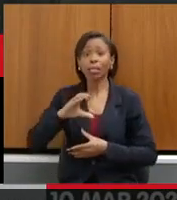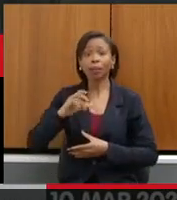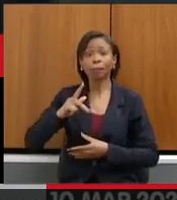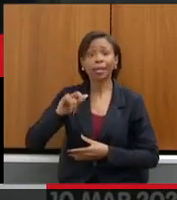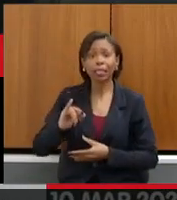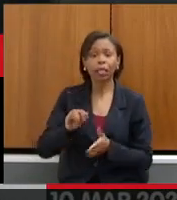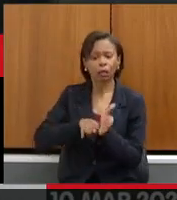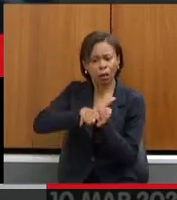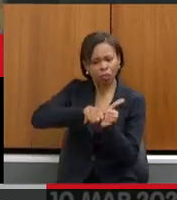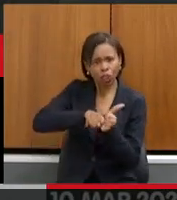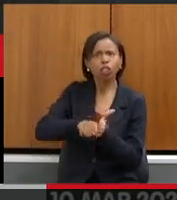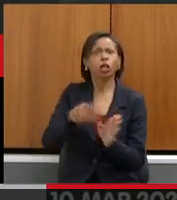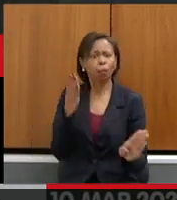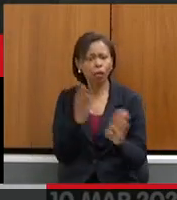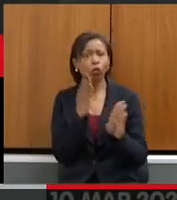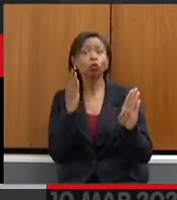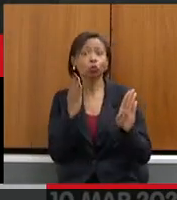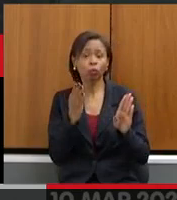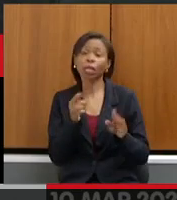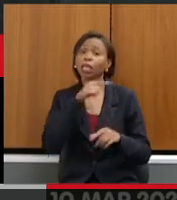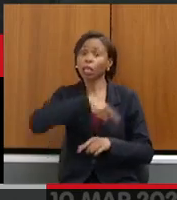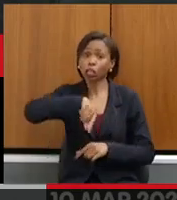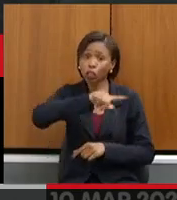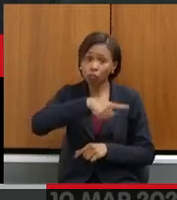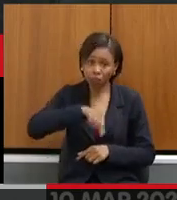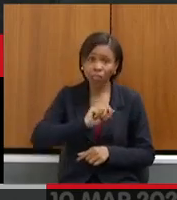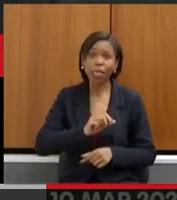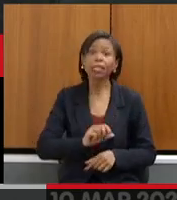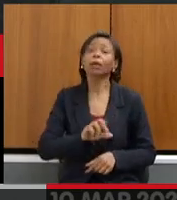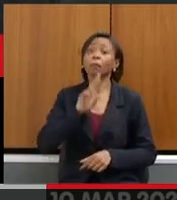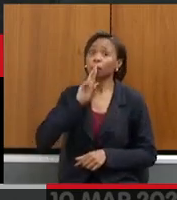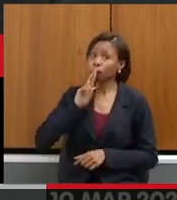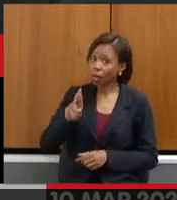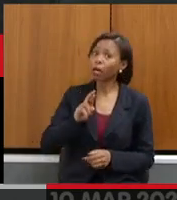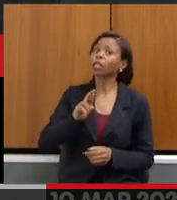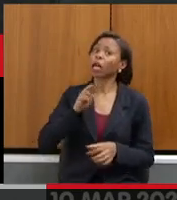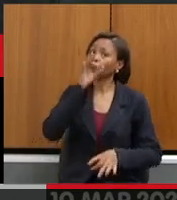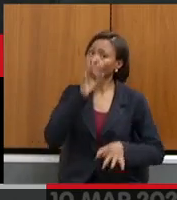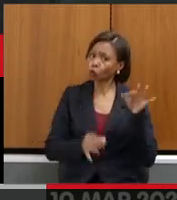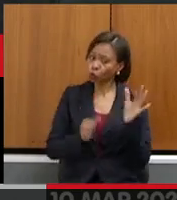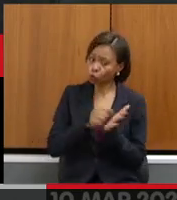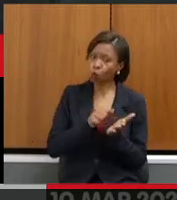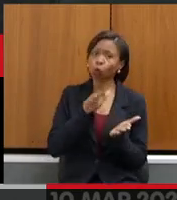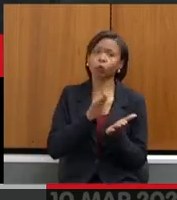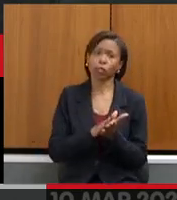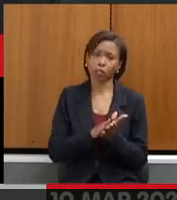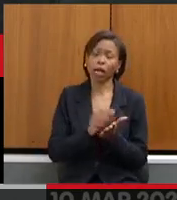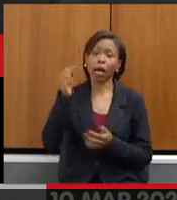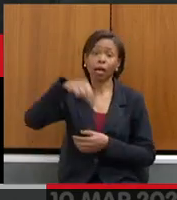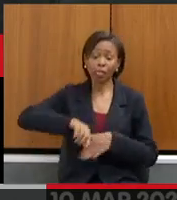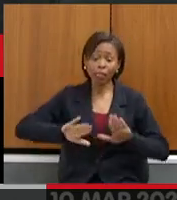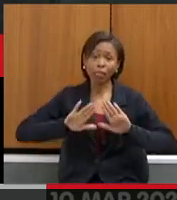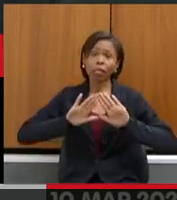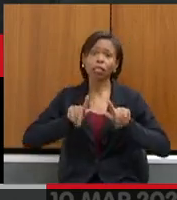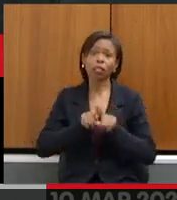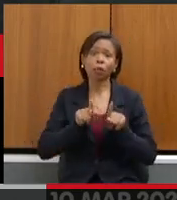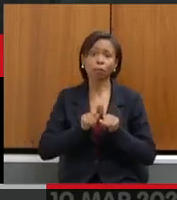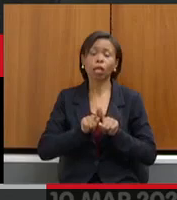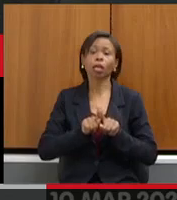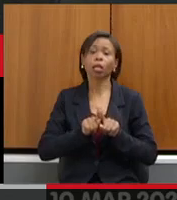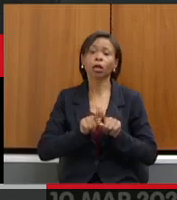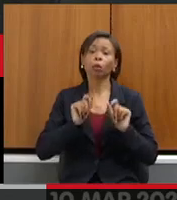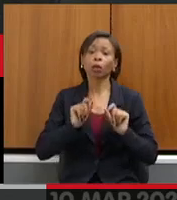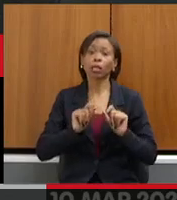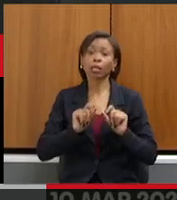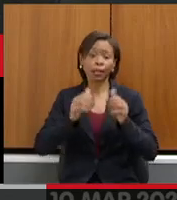investigação e de levarmos vossa excelência a responder de forma aqui nessa casa a sua